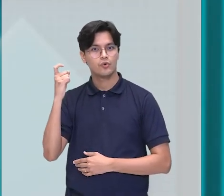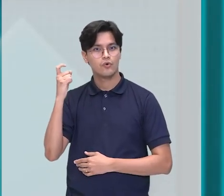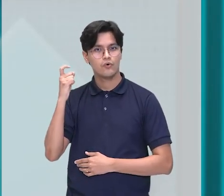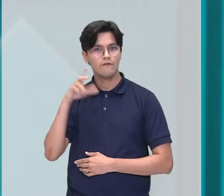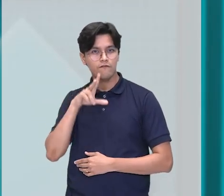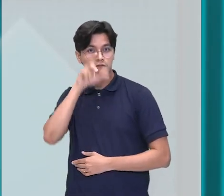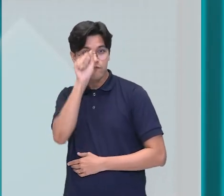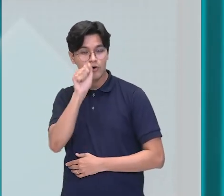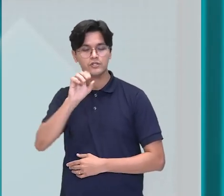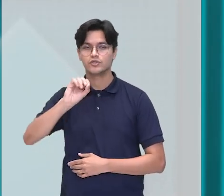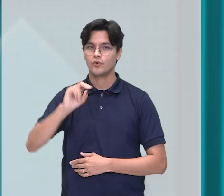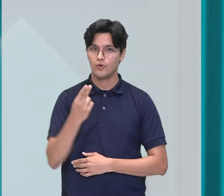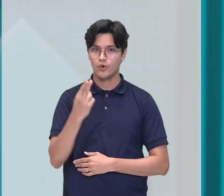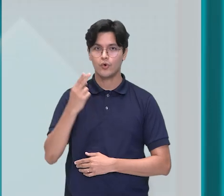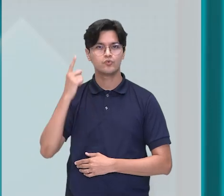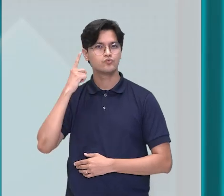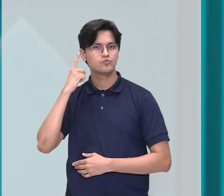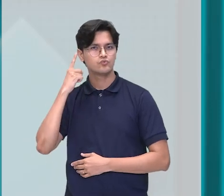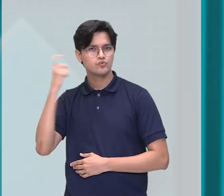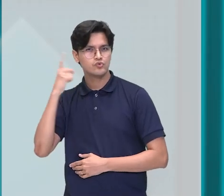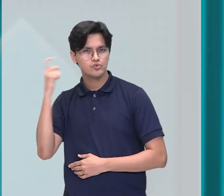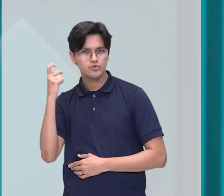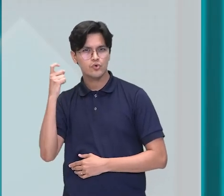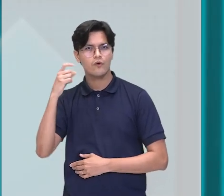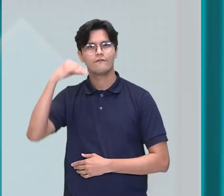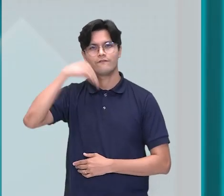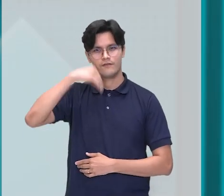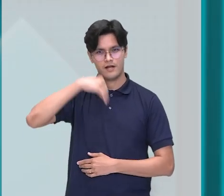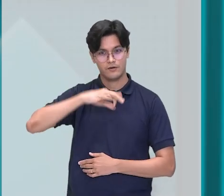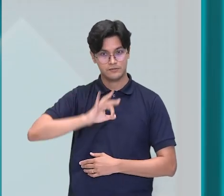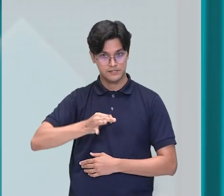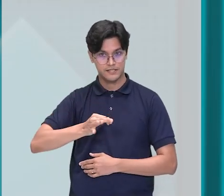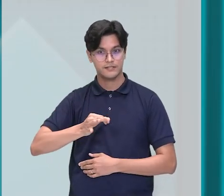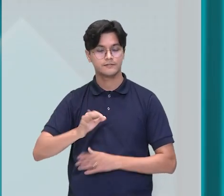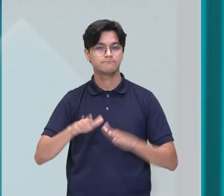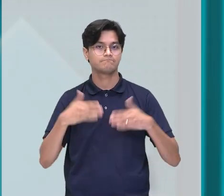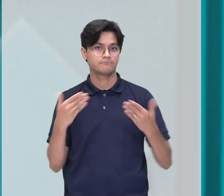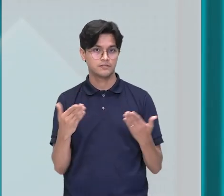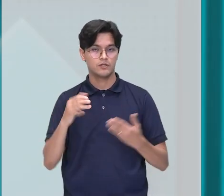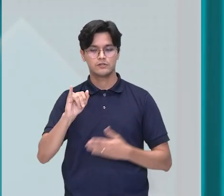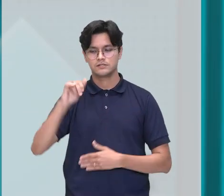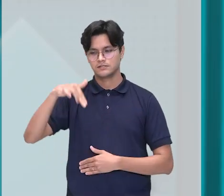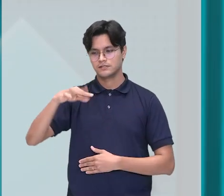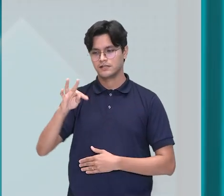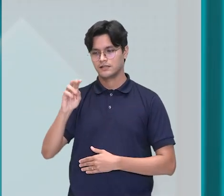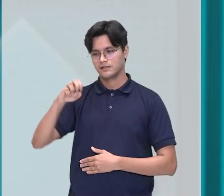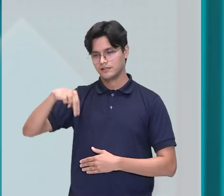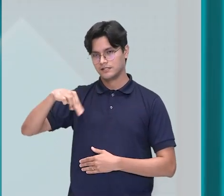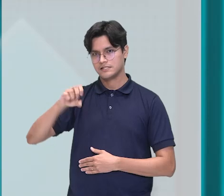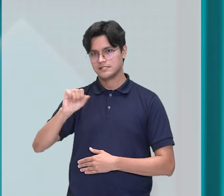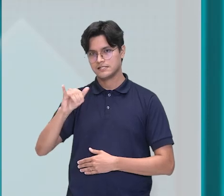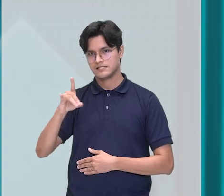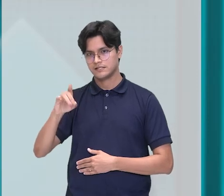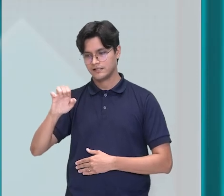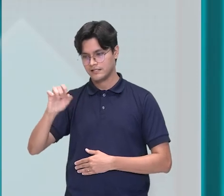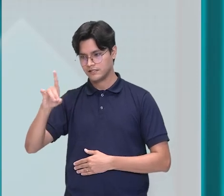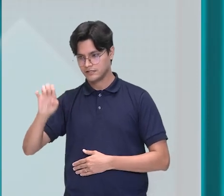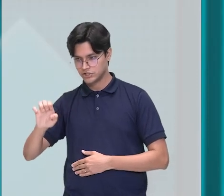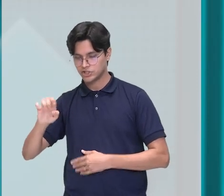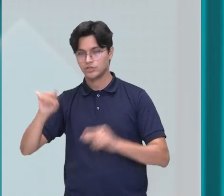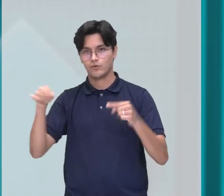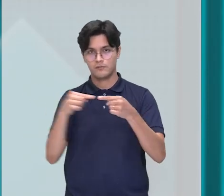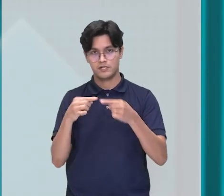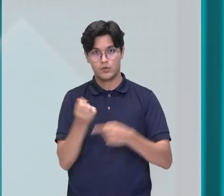e som baixo, não. Então, é a intensidade do som. Então, a intensidade é a quantidade de